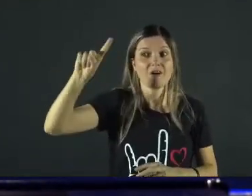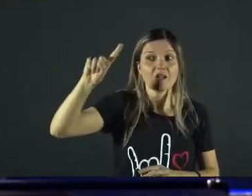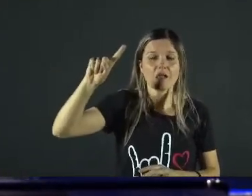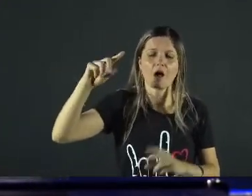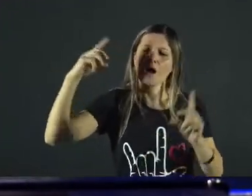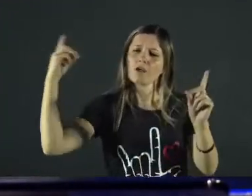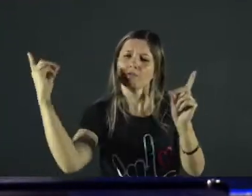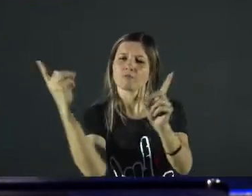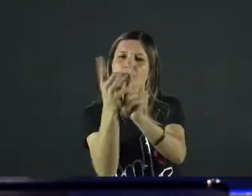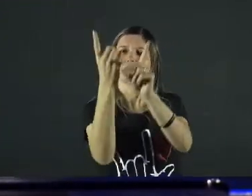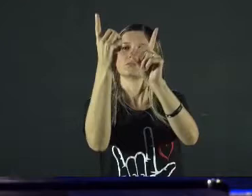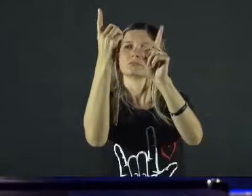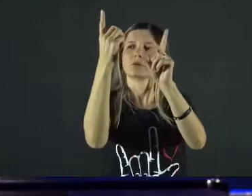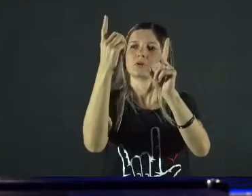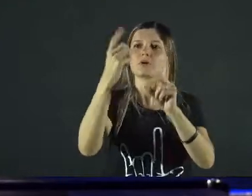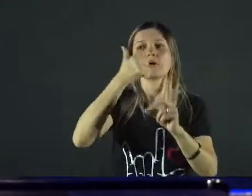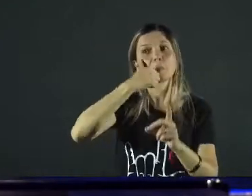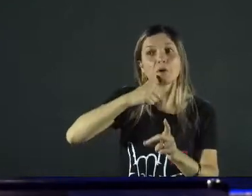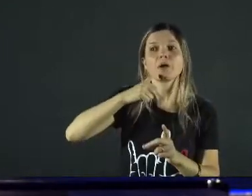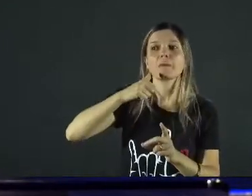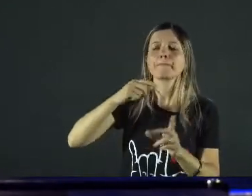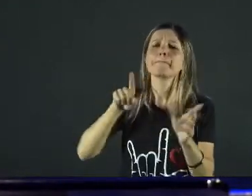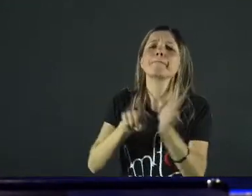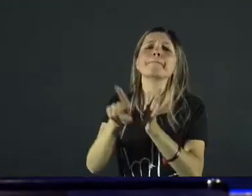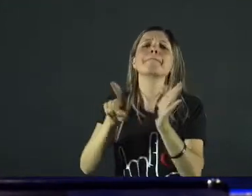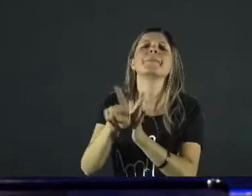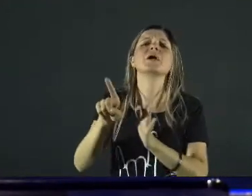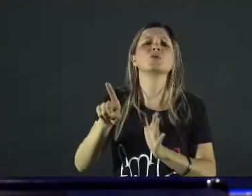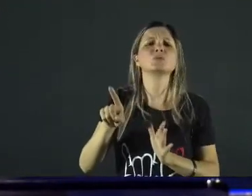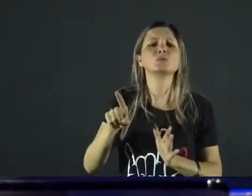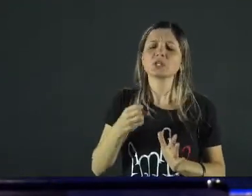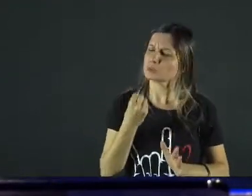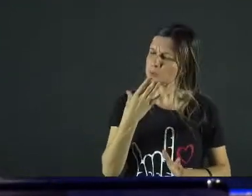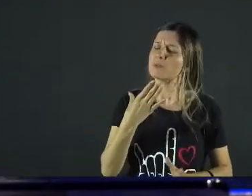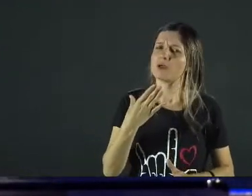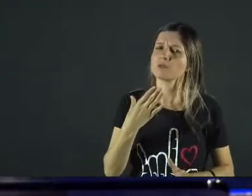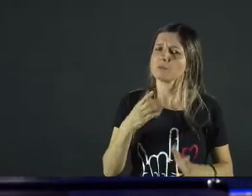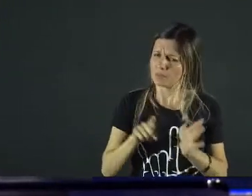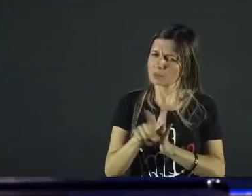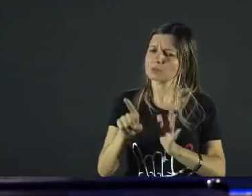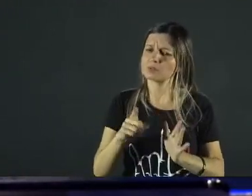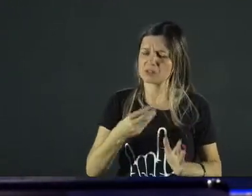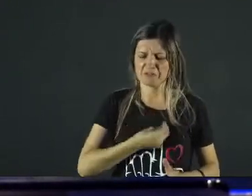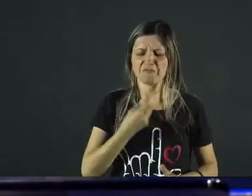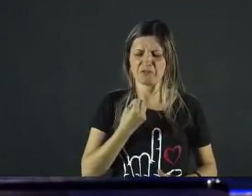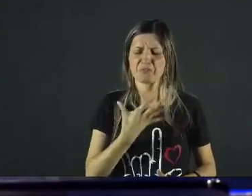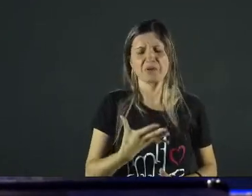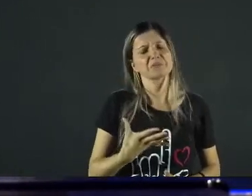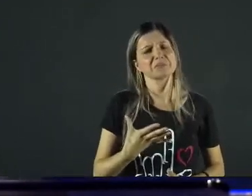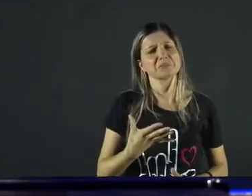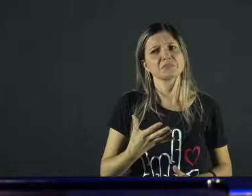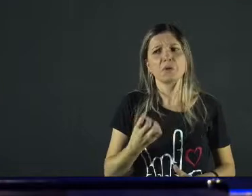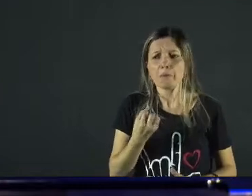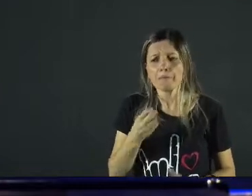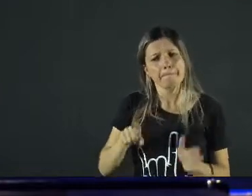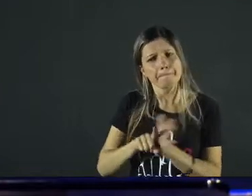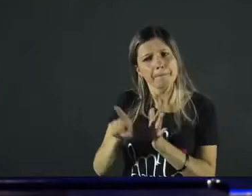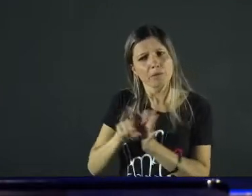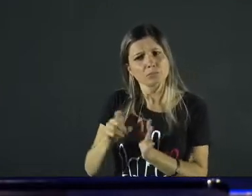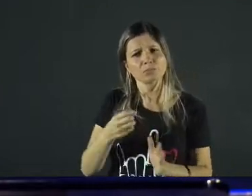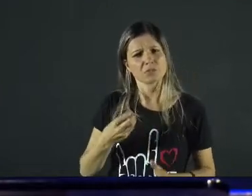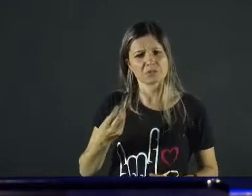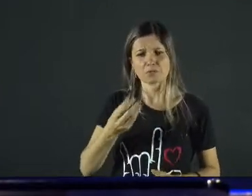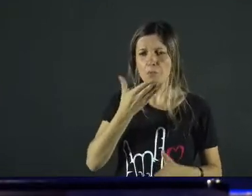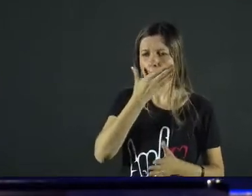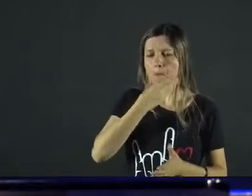ao encontro dela, pergunta se está tudo bem com ela, se está tudo bem com o marido,